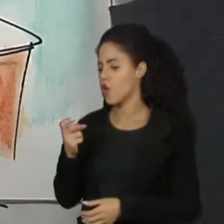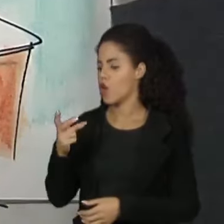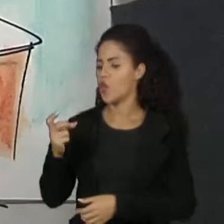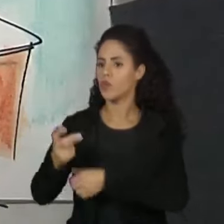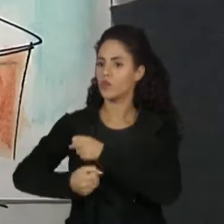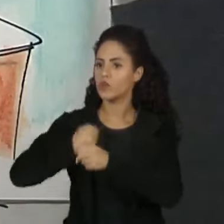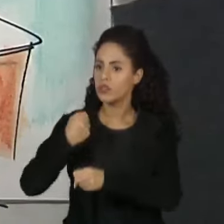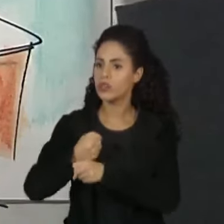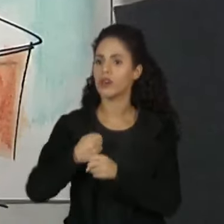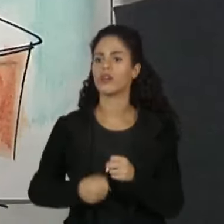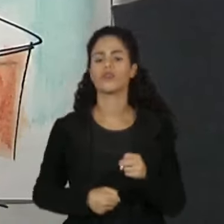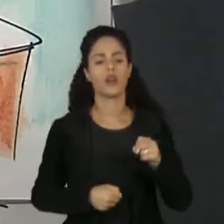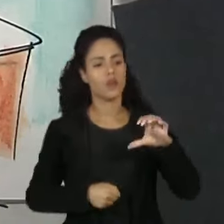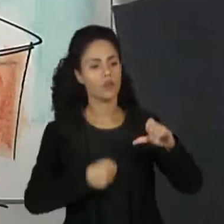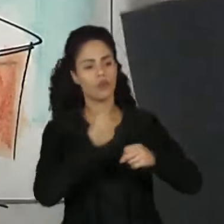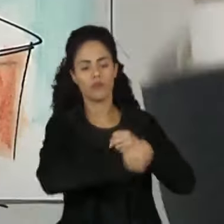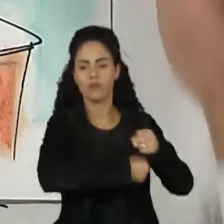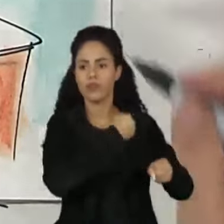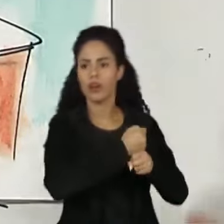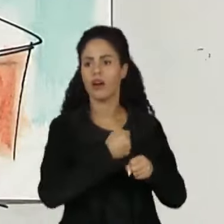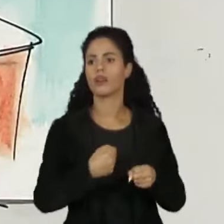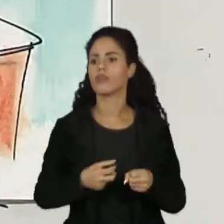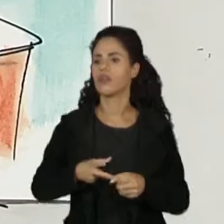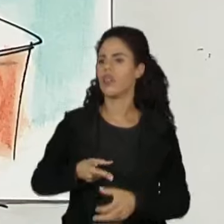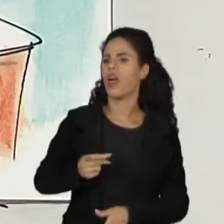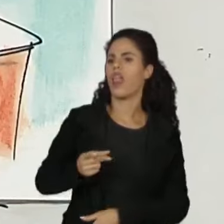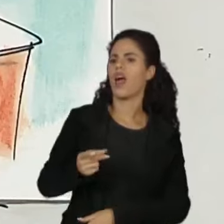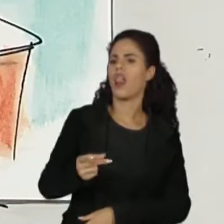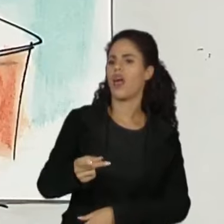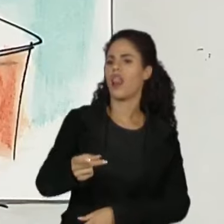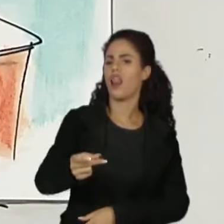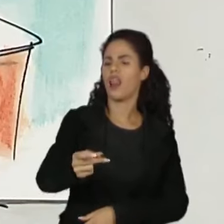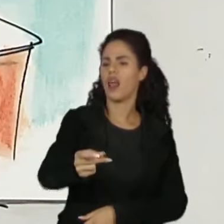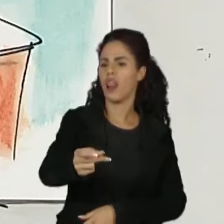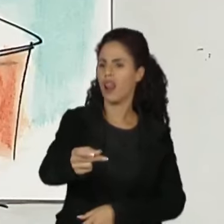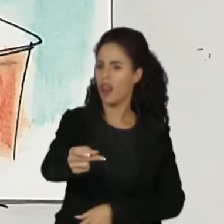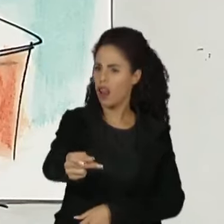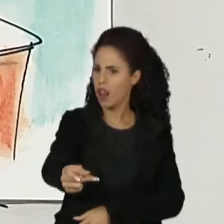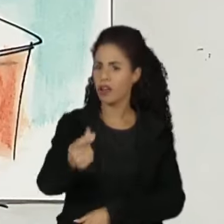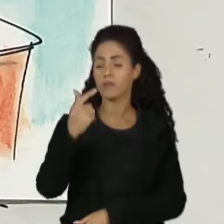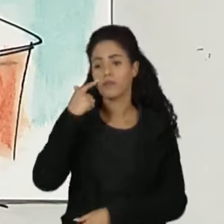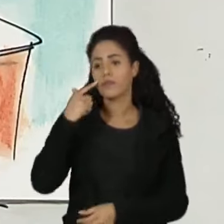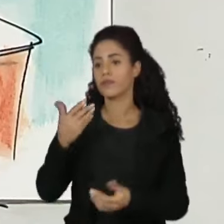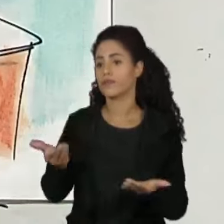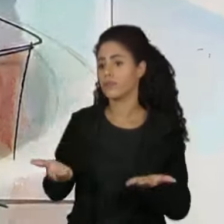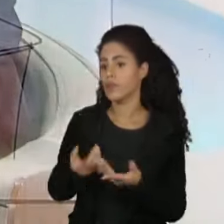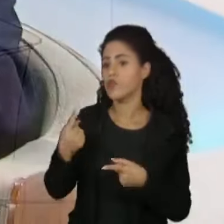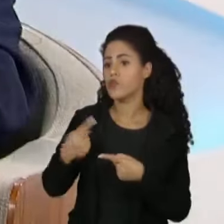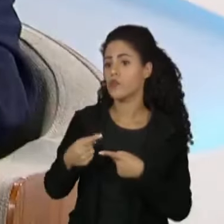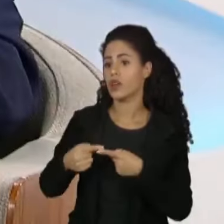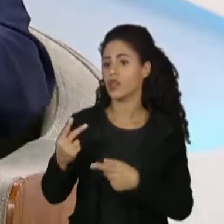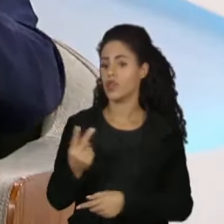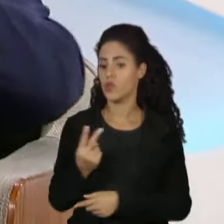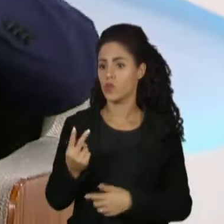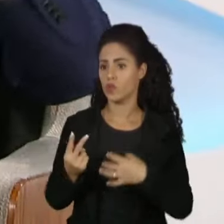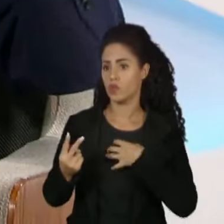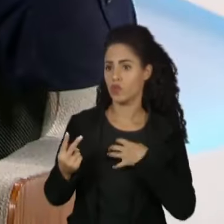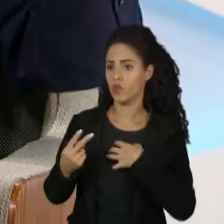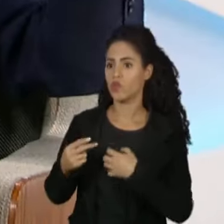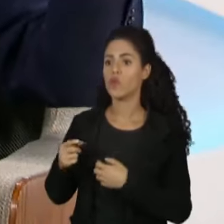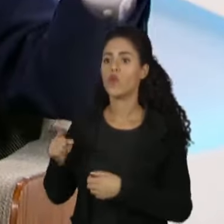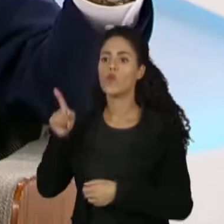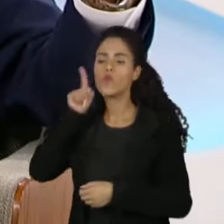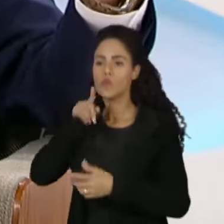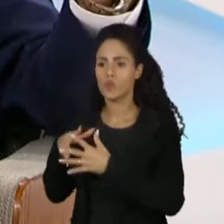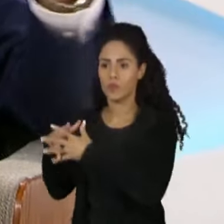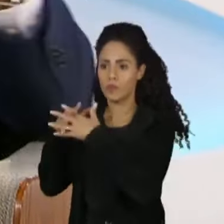outros países o mandato é de 9 anos, um mandato longo, mas um mandato. Porque você tem dois grandes modelos, o modelo americano, que